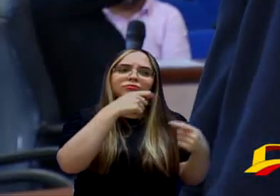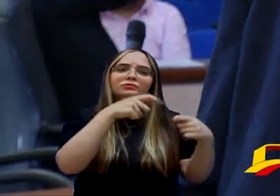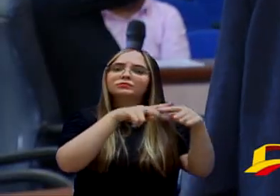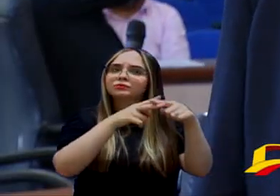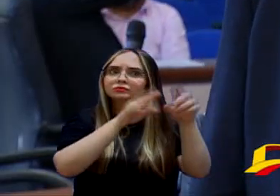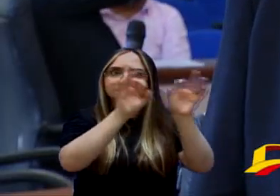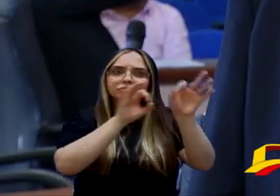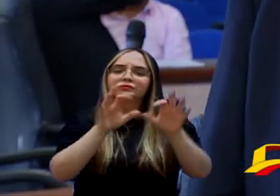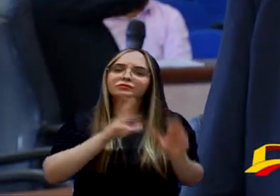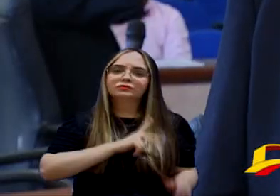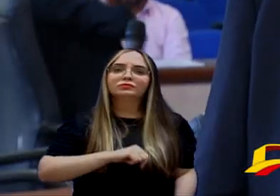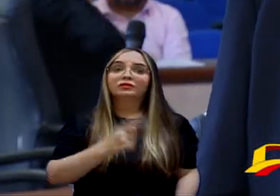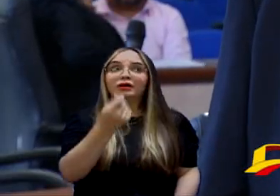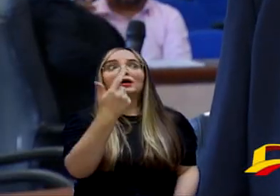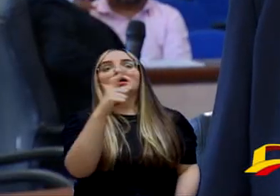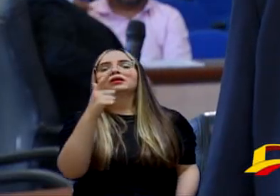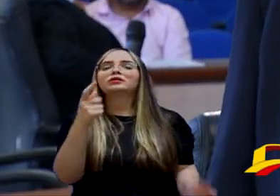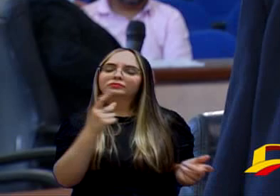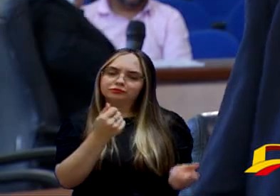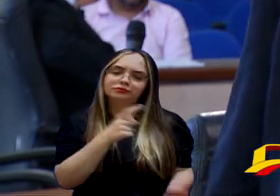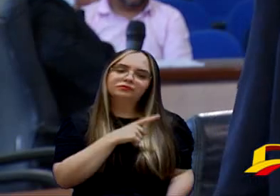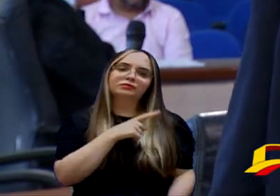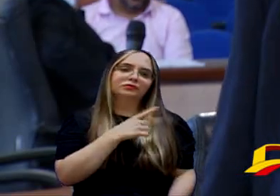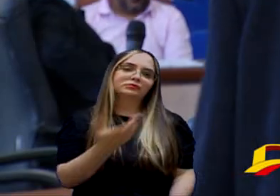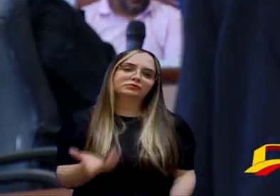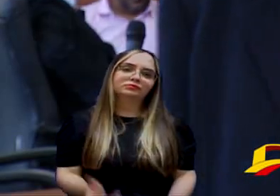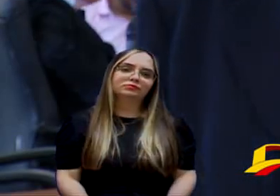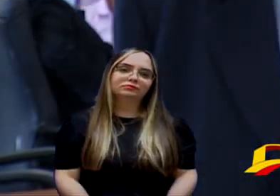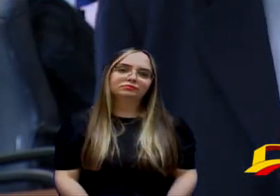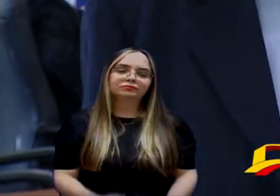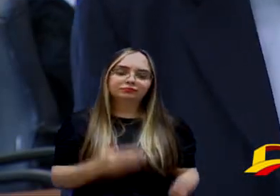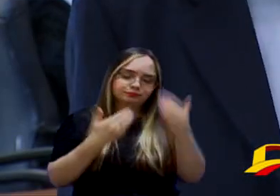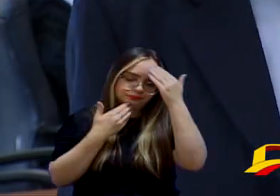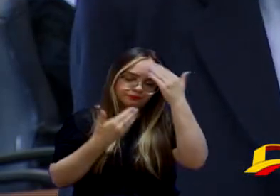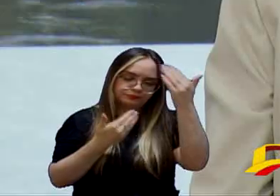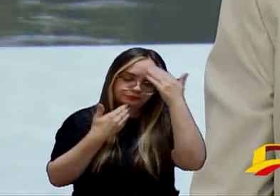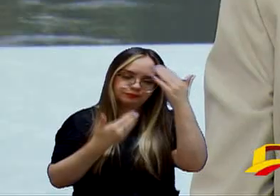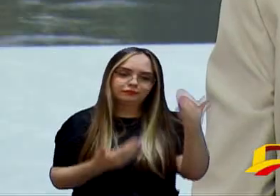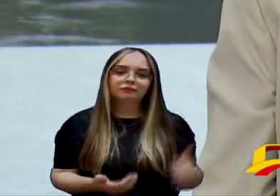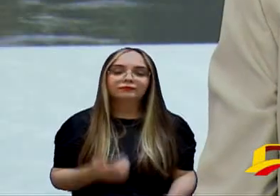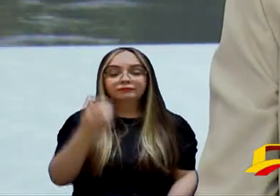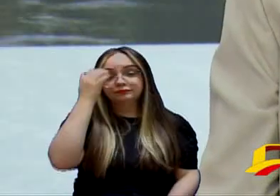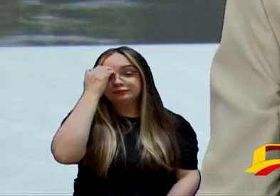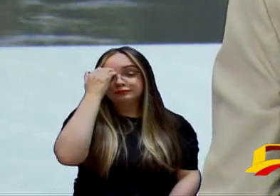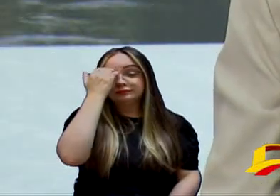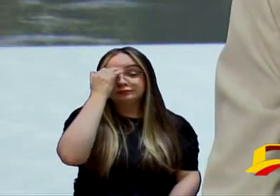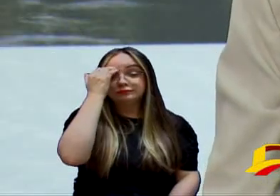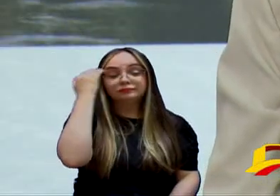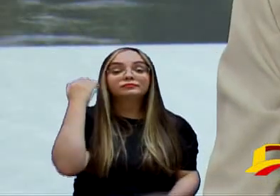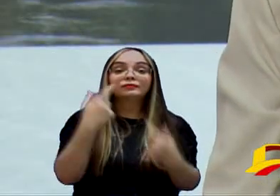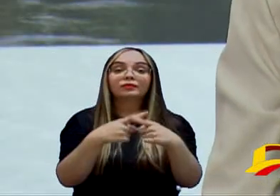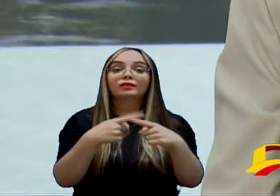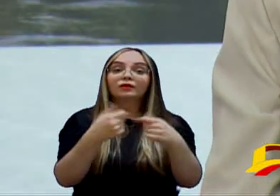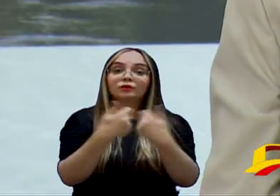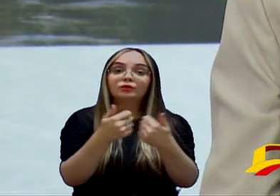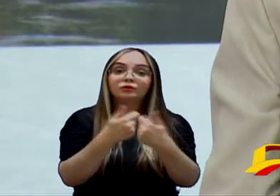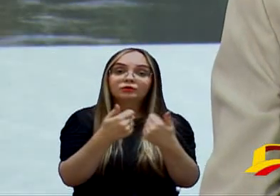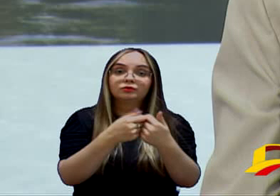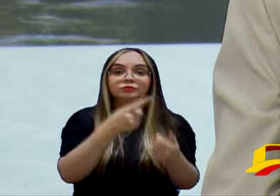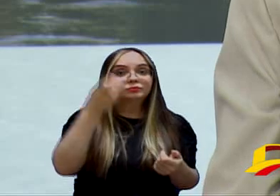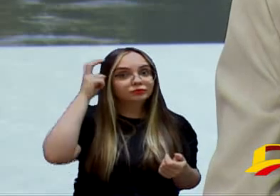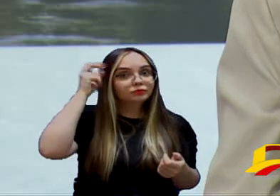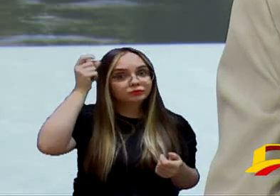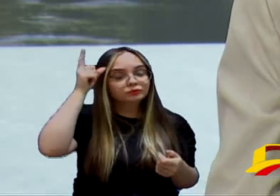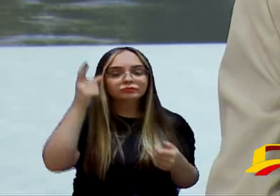para não vim dizer que não tem dinheiro tá bom muito obrigada pela colaboração porque esse ônibus da cultura circulou muito